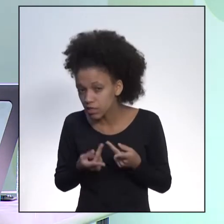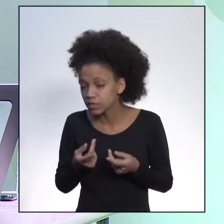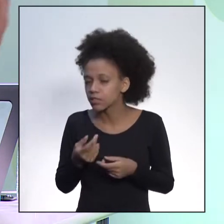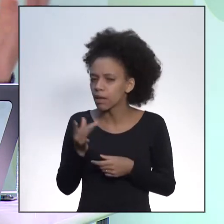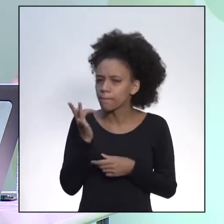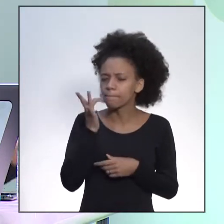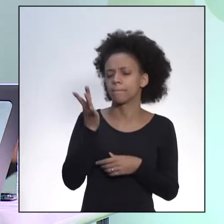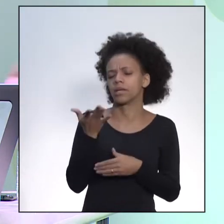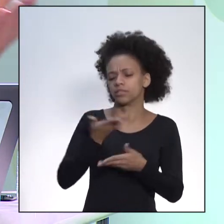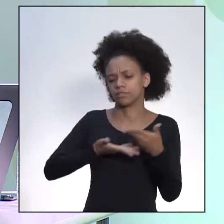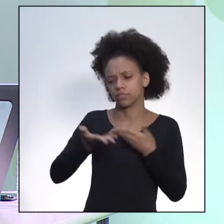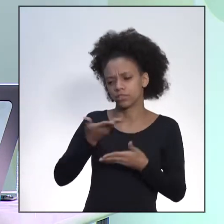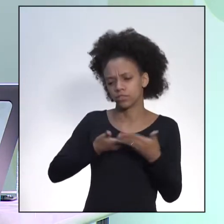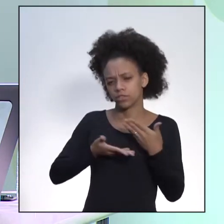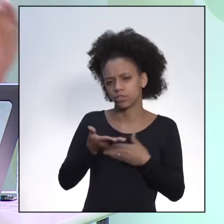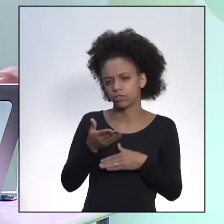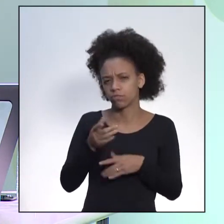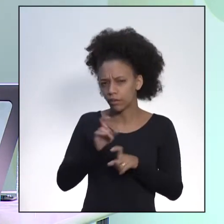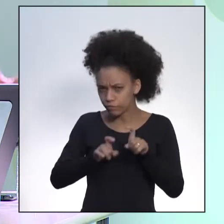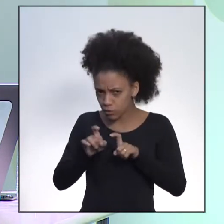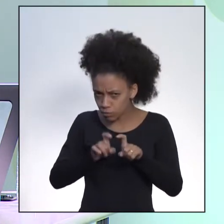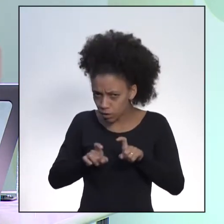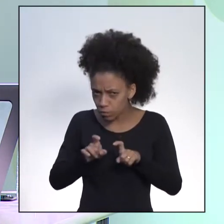interação presencial ou virtualmente?